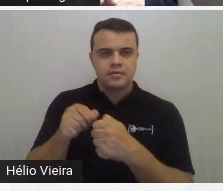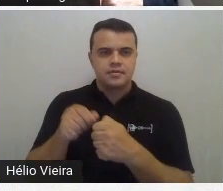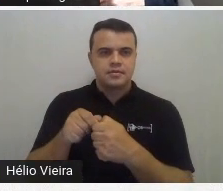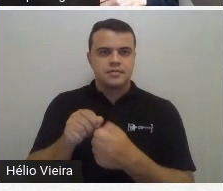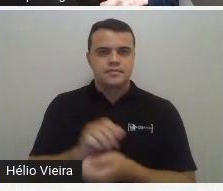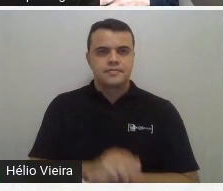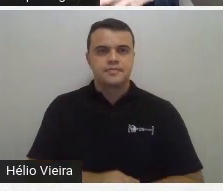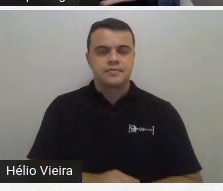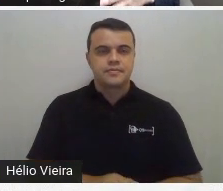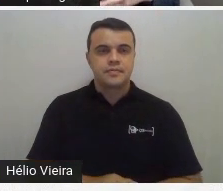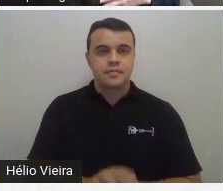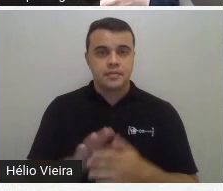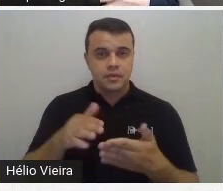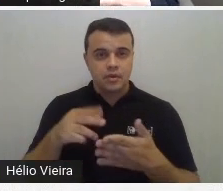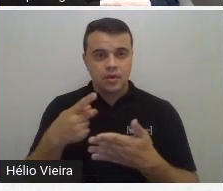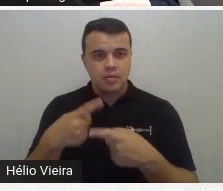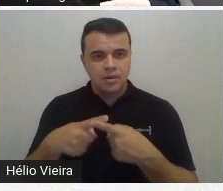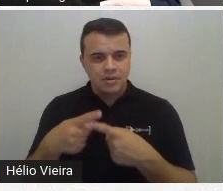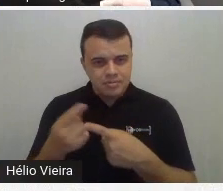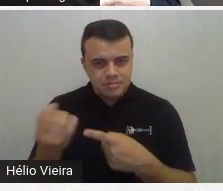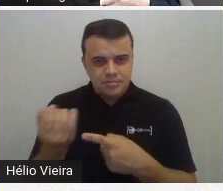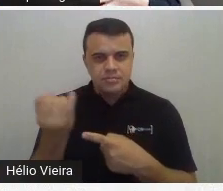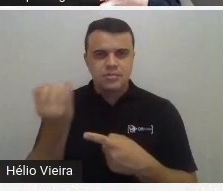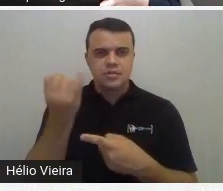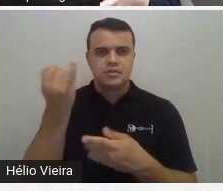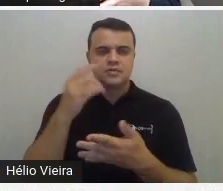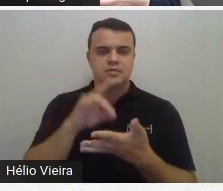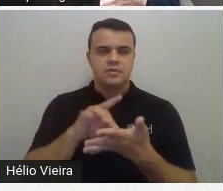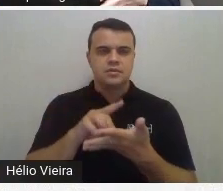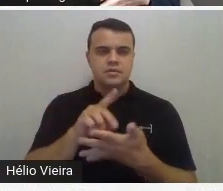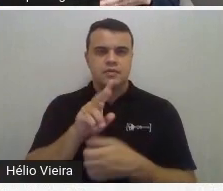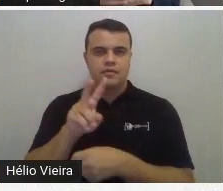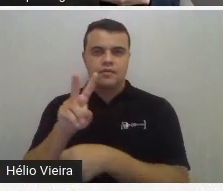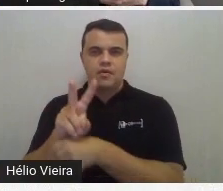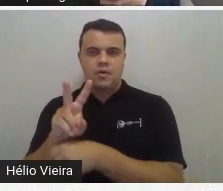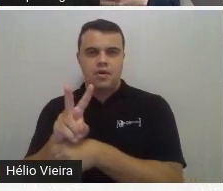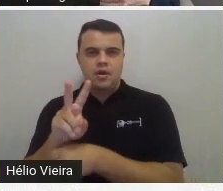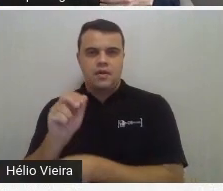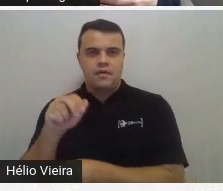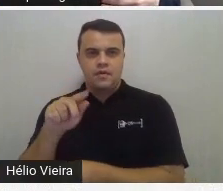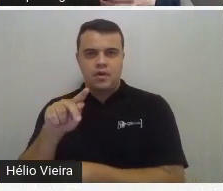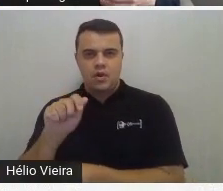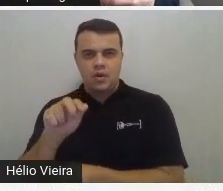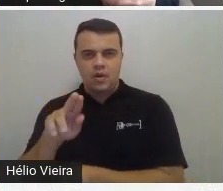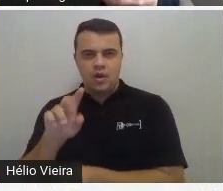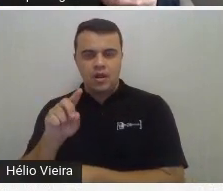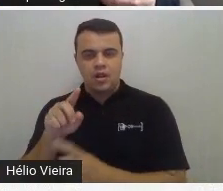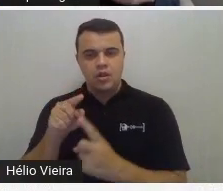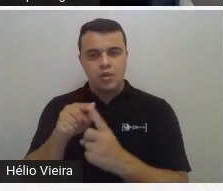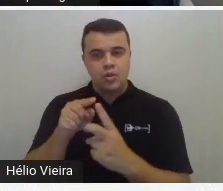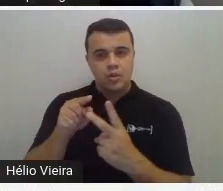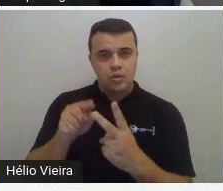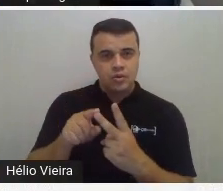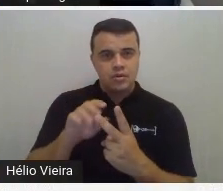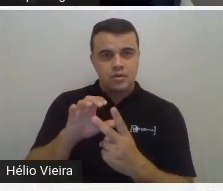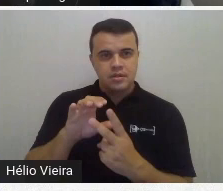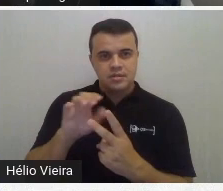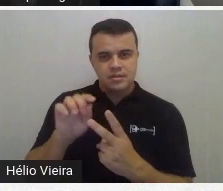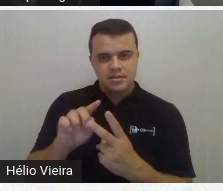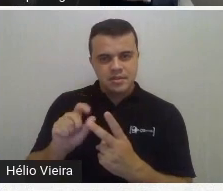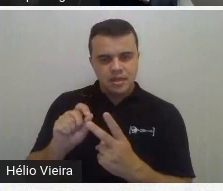espátulas. Então isso vai ser muito importante para as vanguardas, né, vão ser duas questões de Cézanne que vão ser